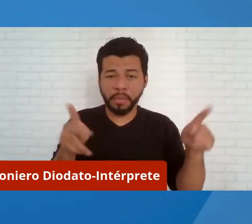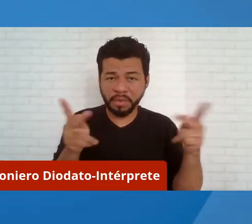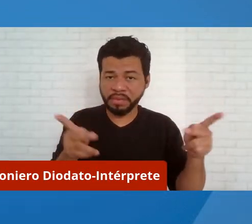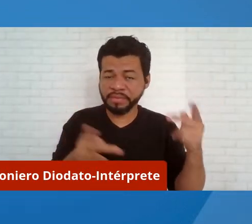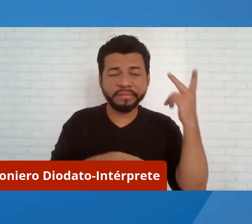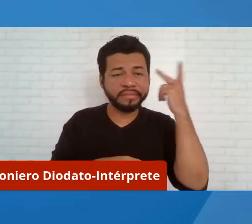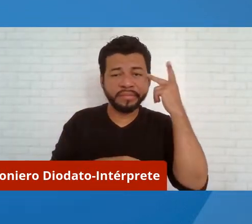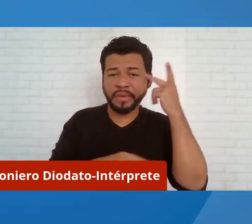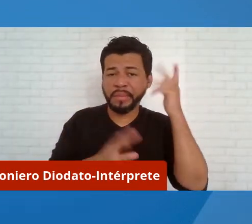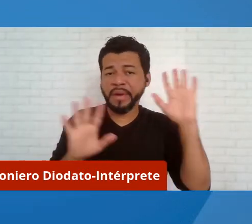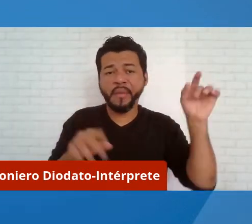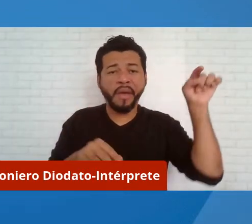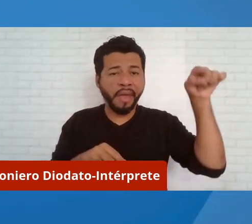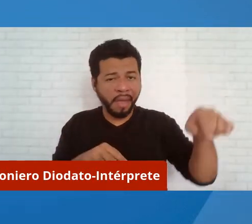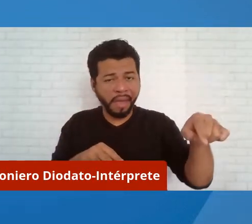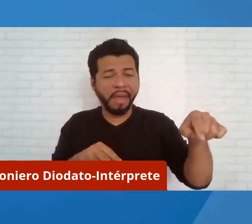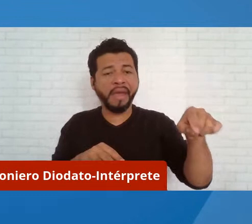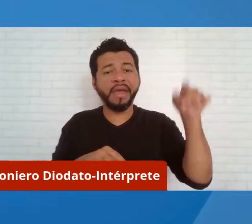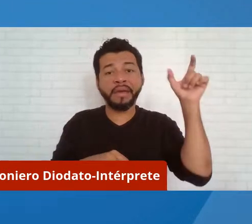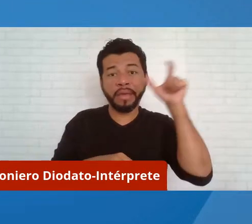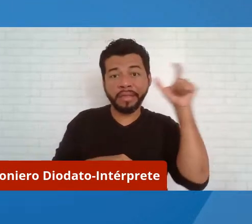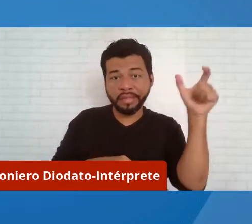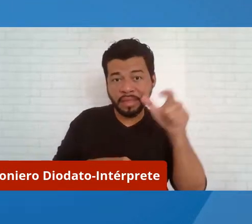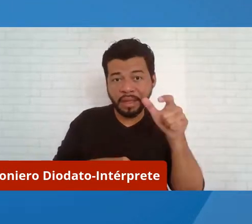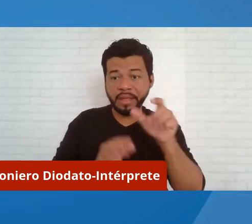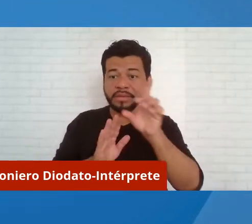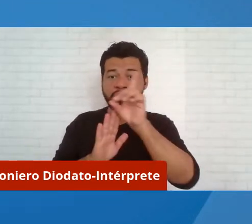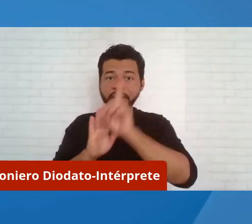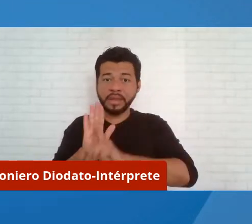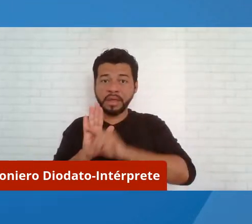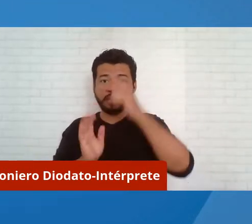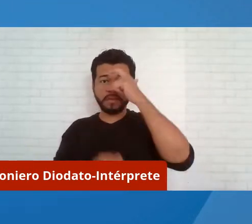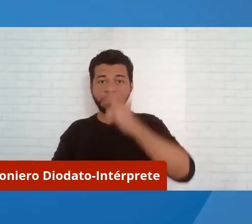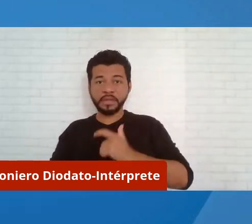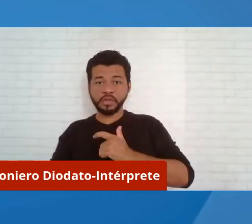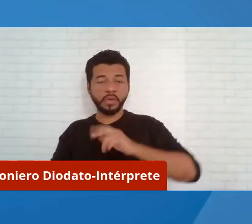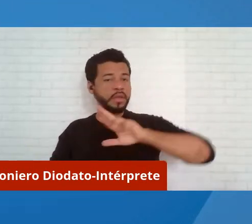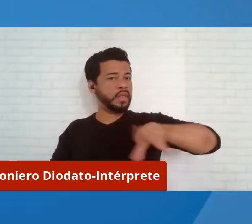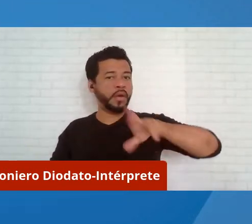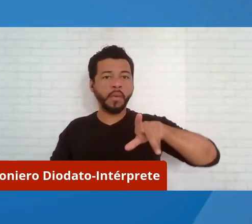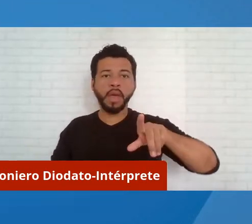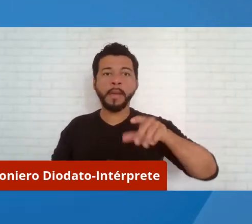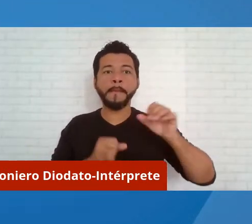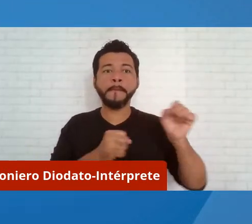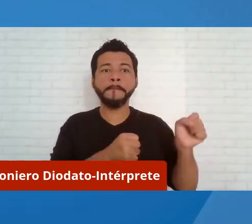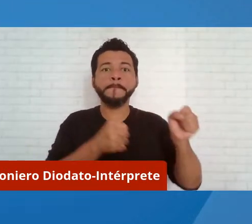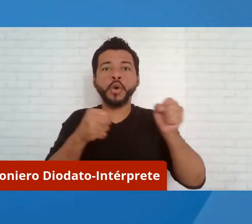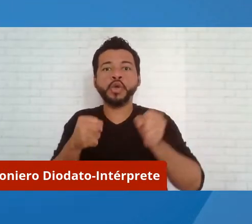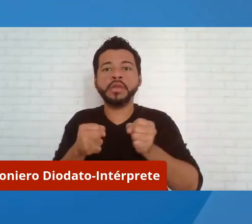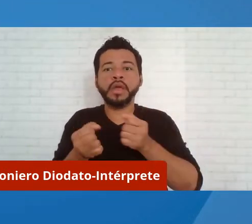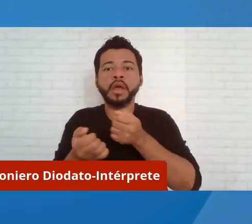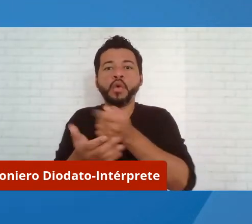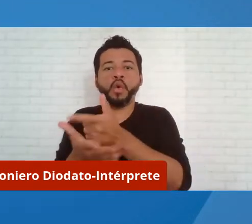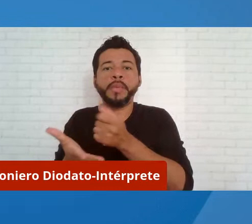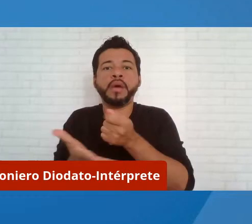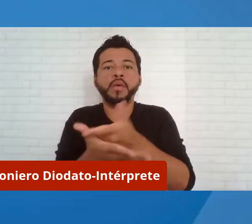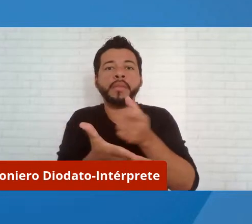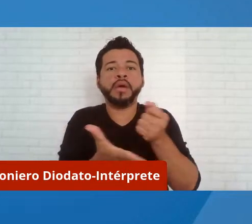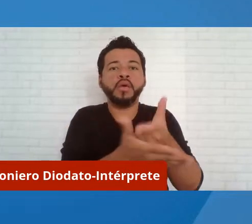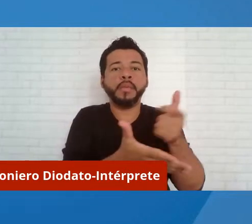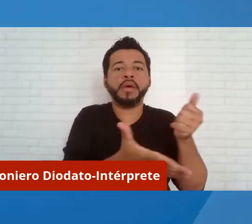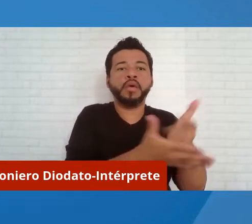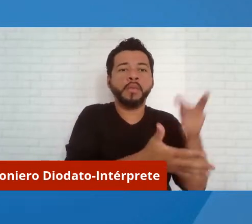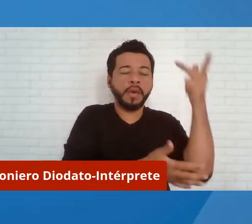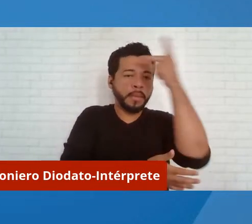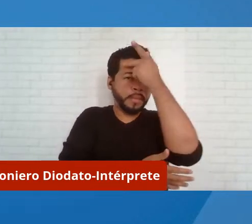center interessa não os direitos da pessoa, interessa o poder de compra, interessa o consumidor. Quando a